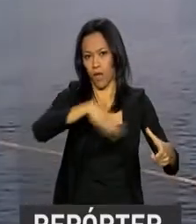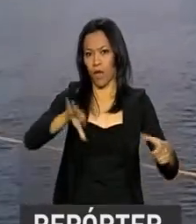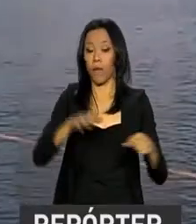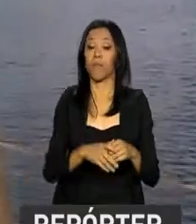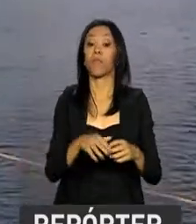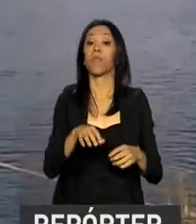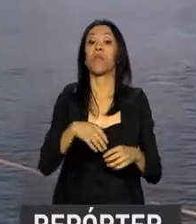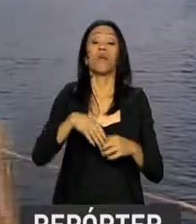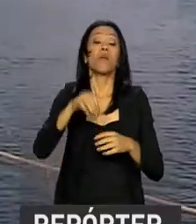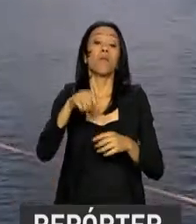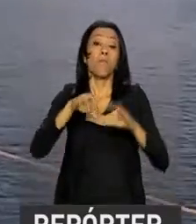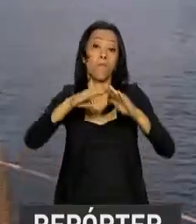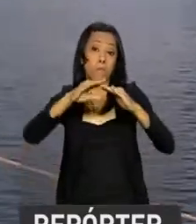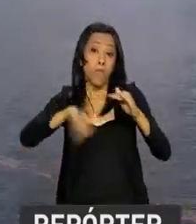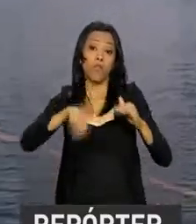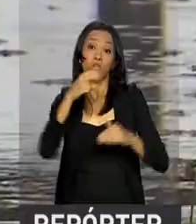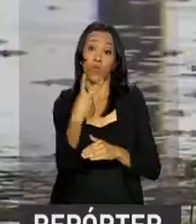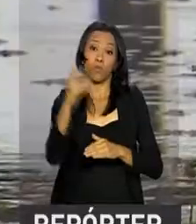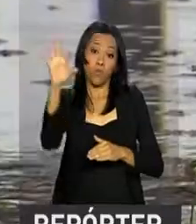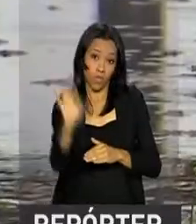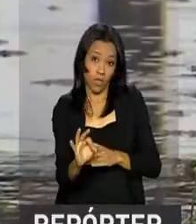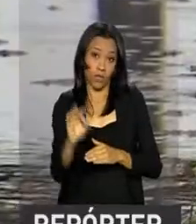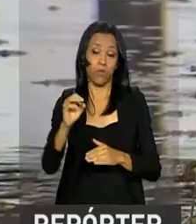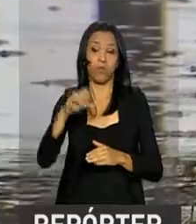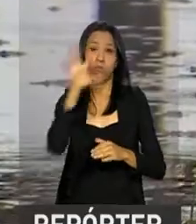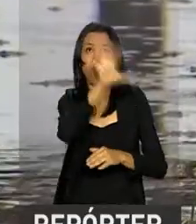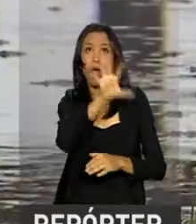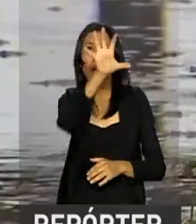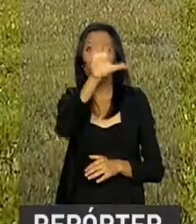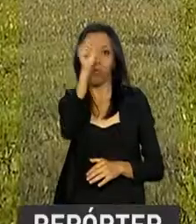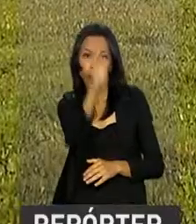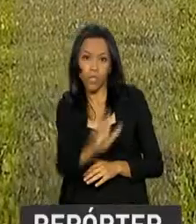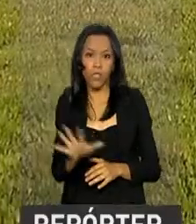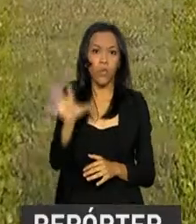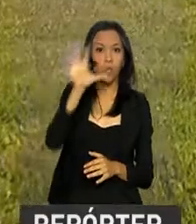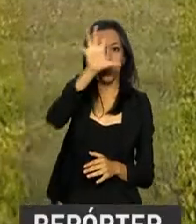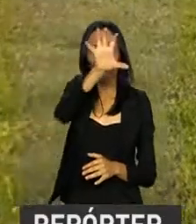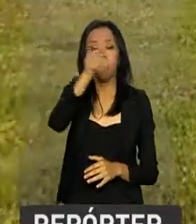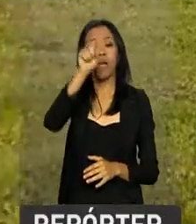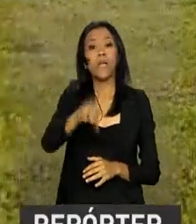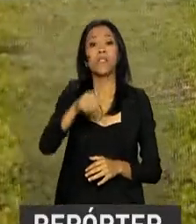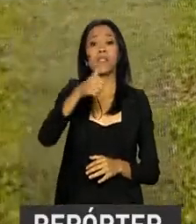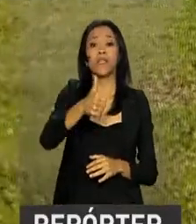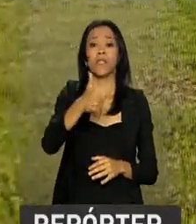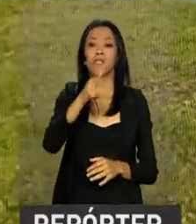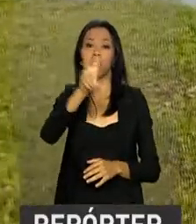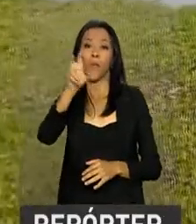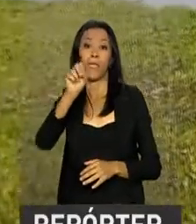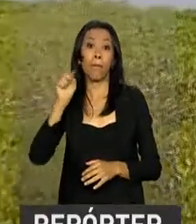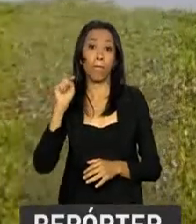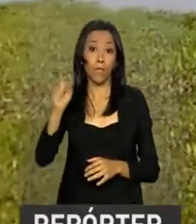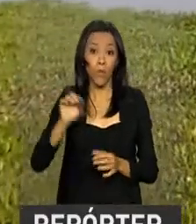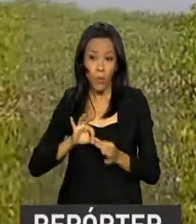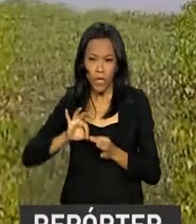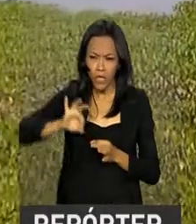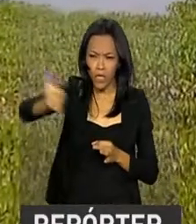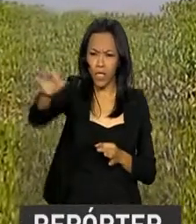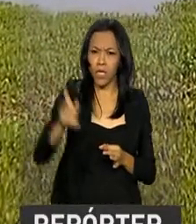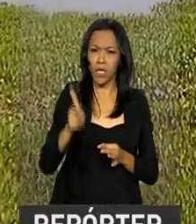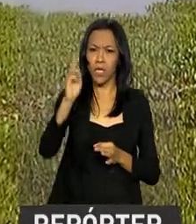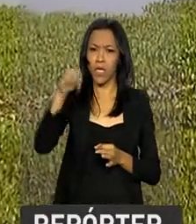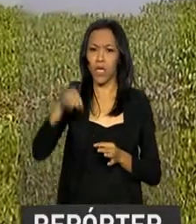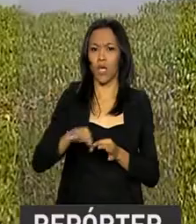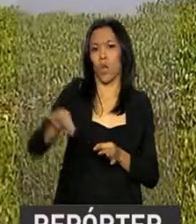2% do território nacional o pantanal ocupa cerca de 50 mil quilômetros quadrados entre o mato grosso